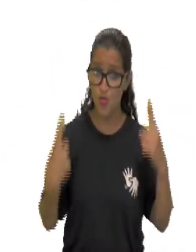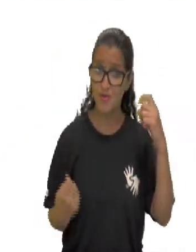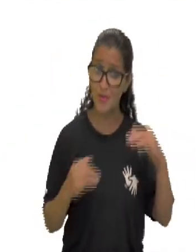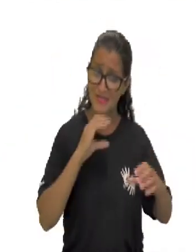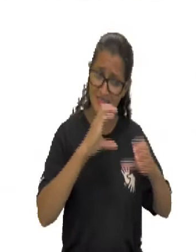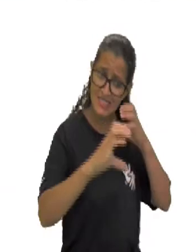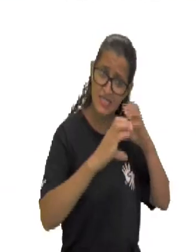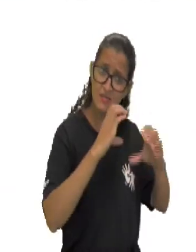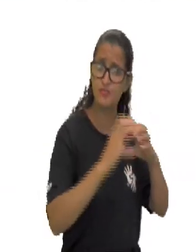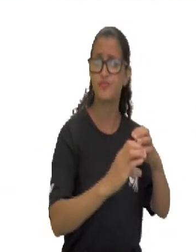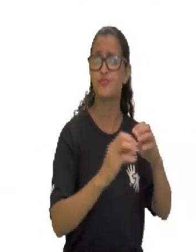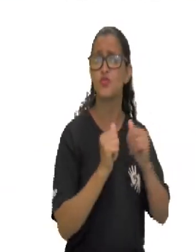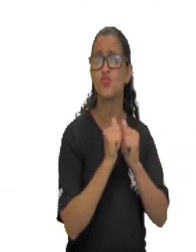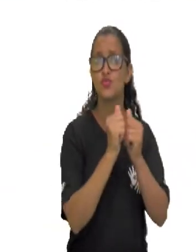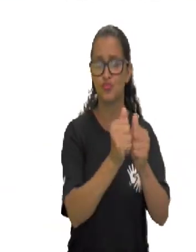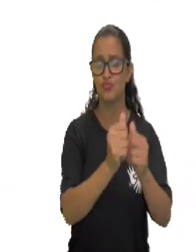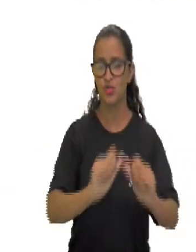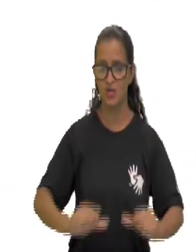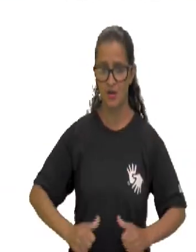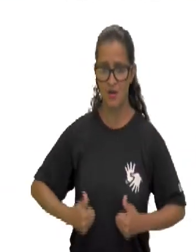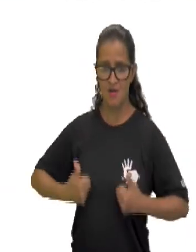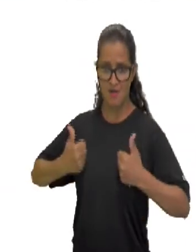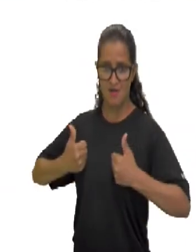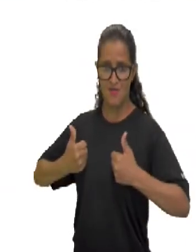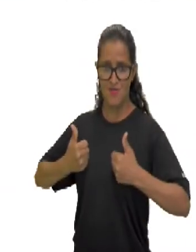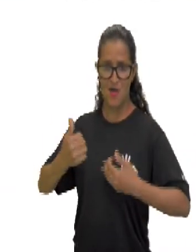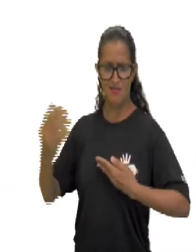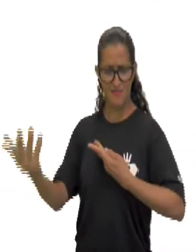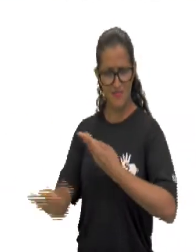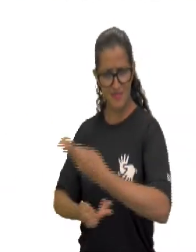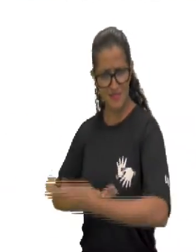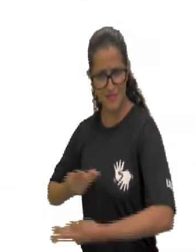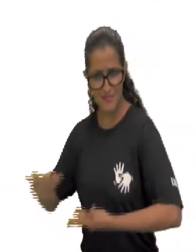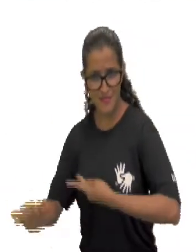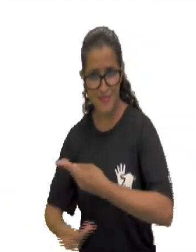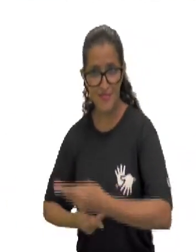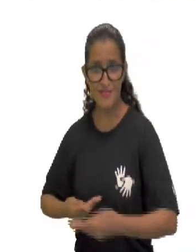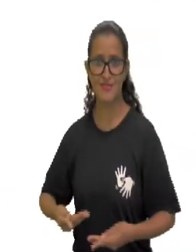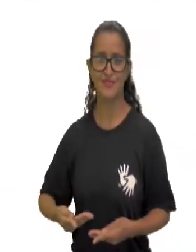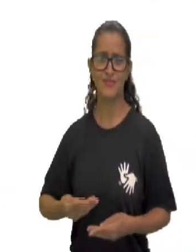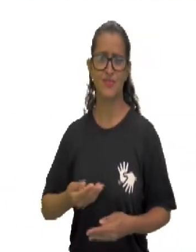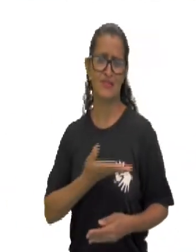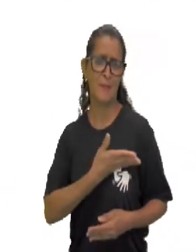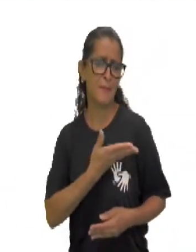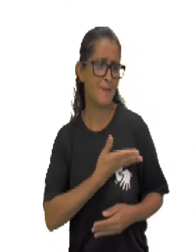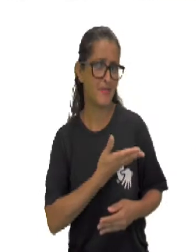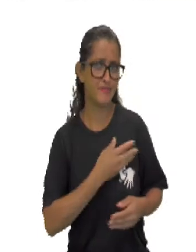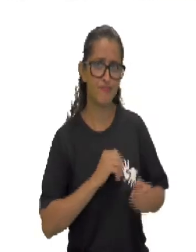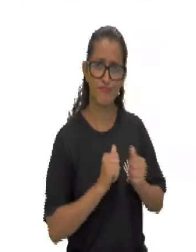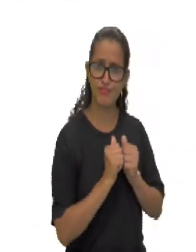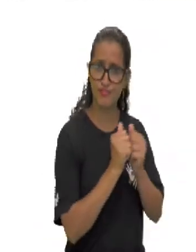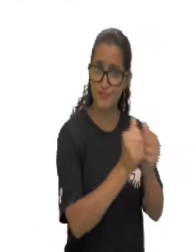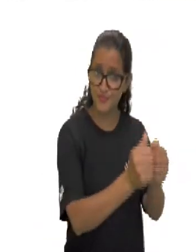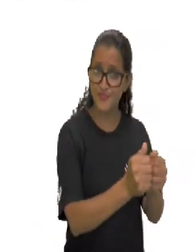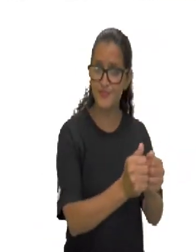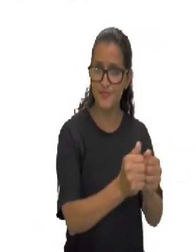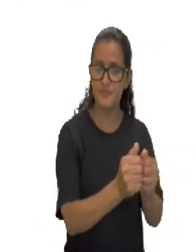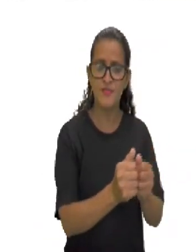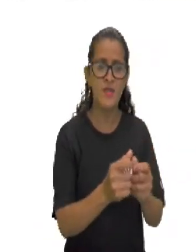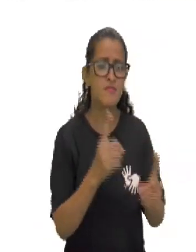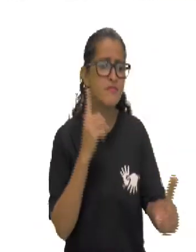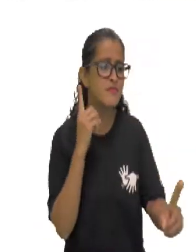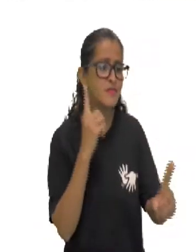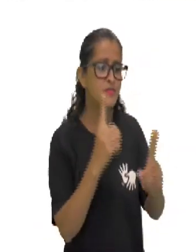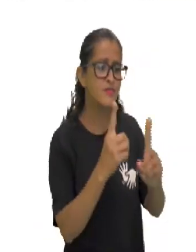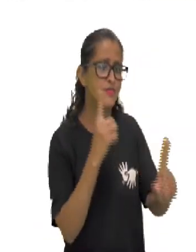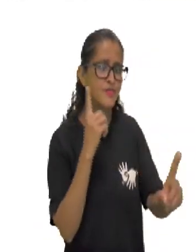sua autoestima. Favorece a interação entre os alunos. Por quê? Porque quando você está ali fazendo um teatro, você está